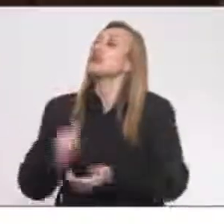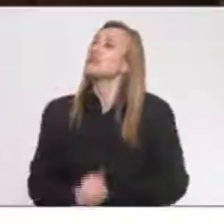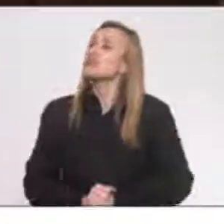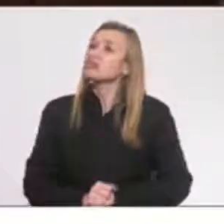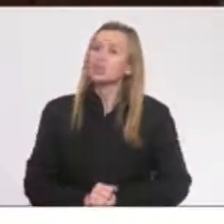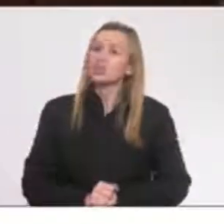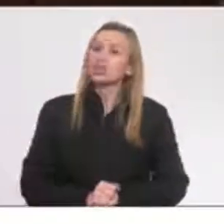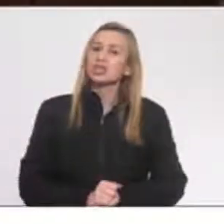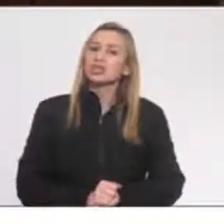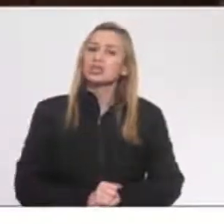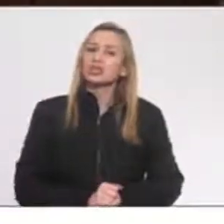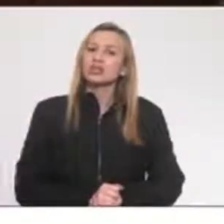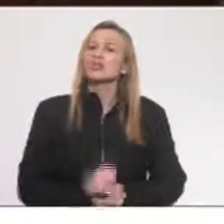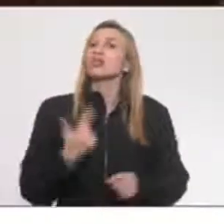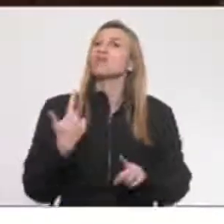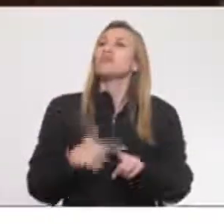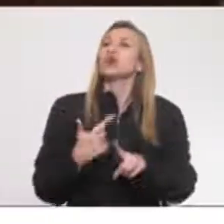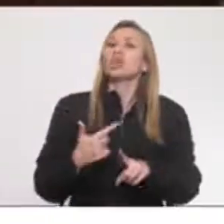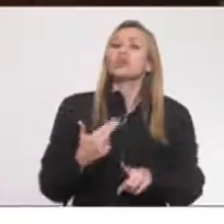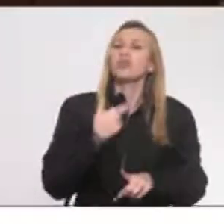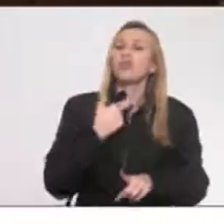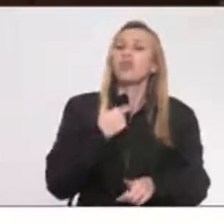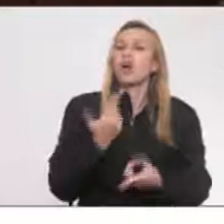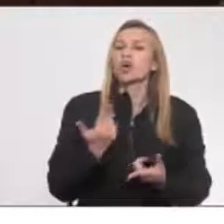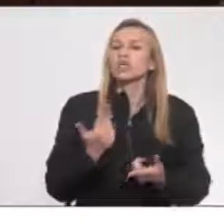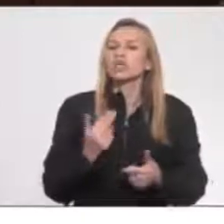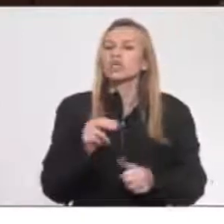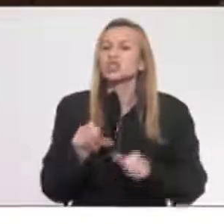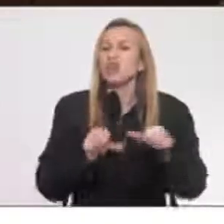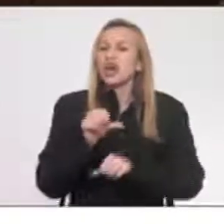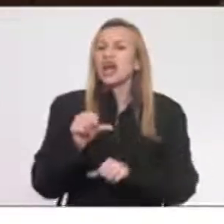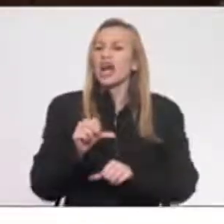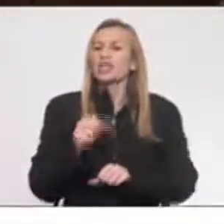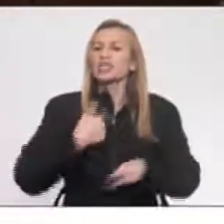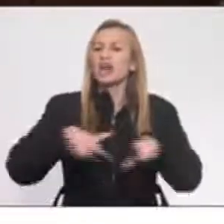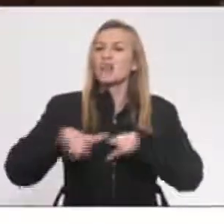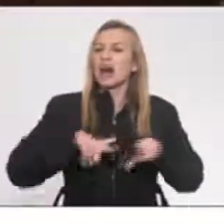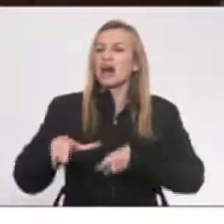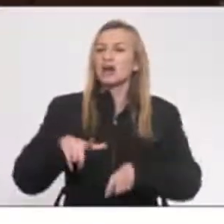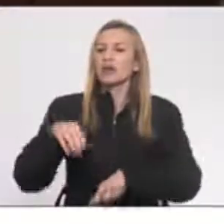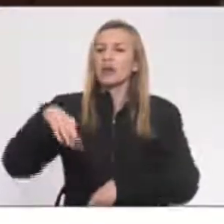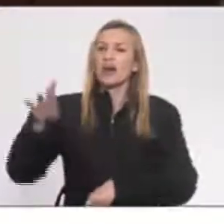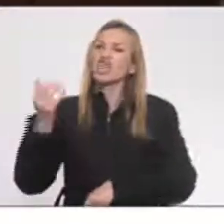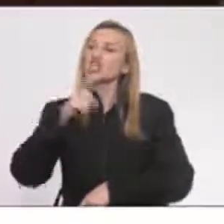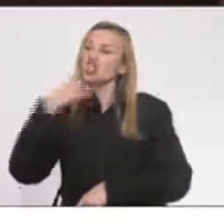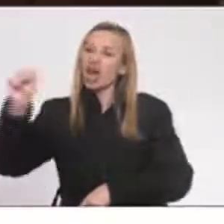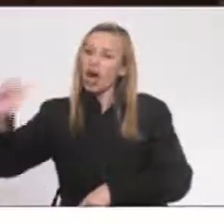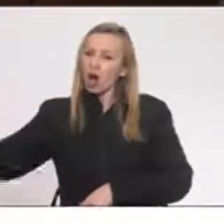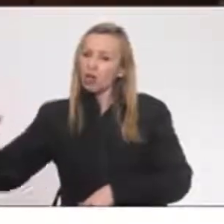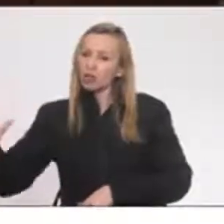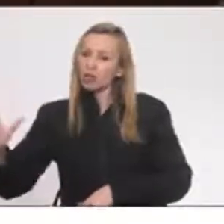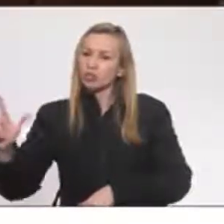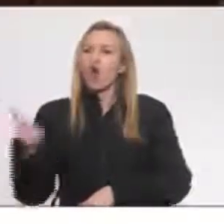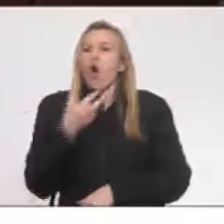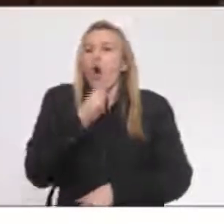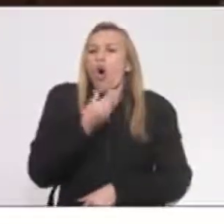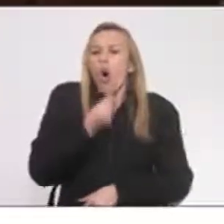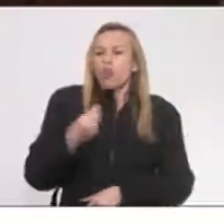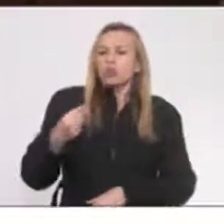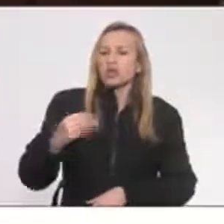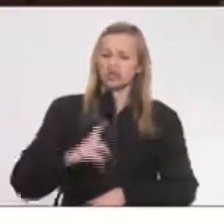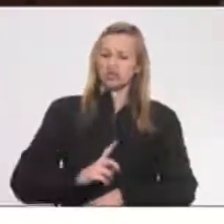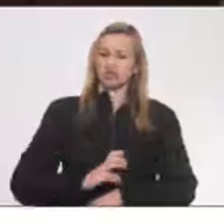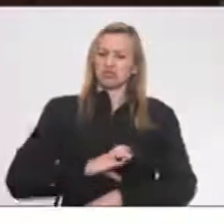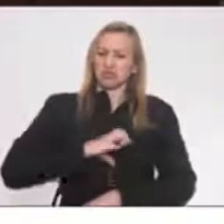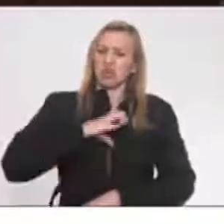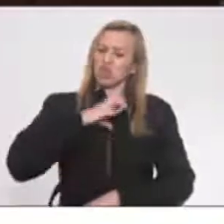não os marechais da polícia militar? Com indicação daqueles bravos homens que têm combatido, com aqueles bravos homens que têm